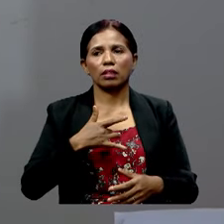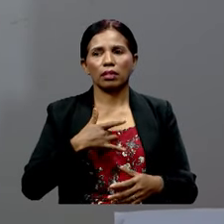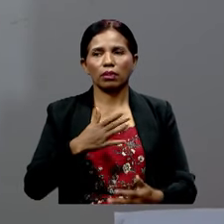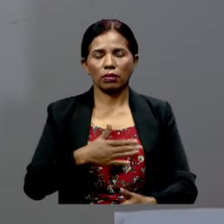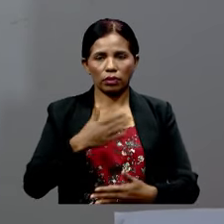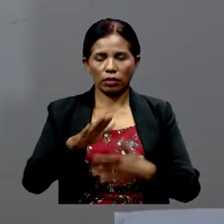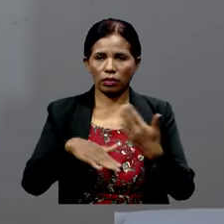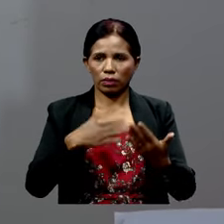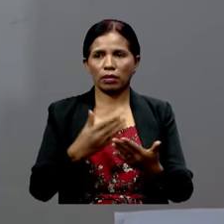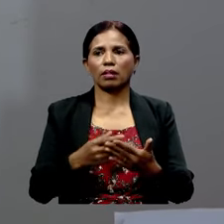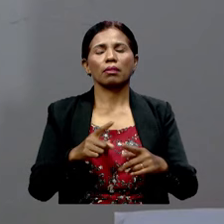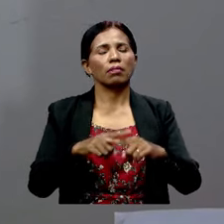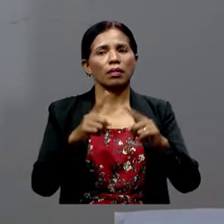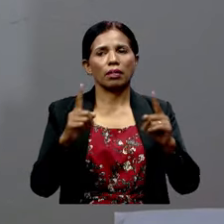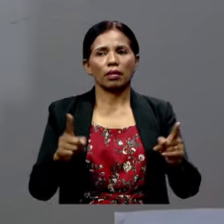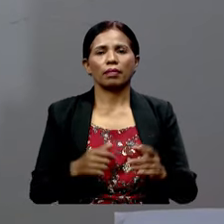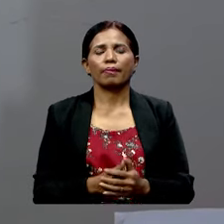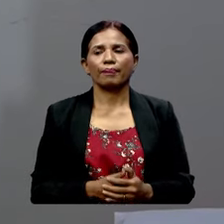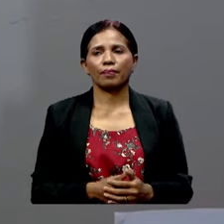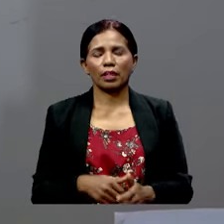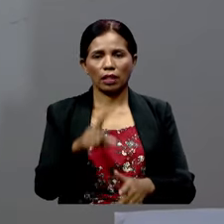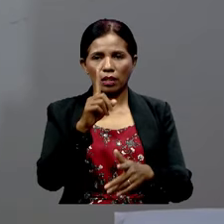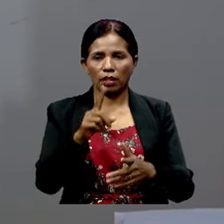junto. Mas apenas vou tirar uma.